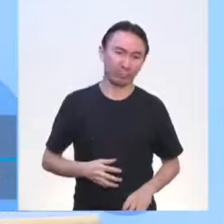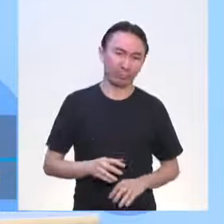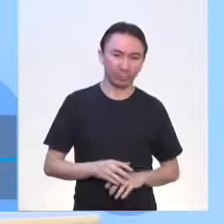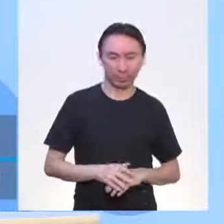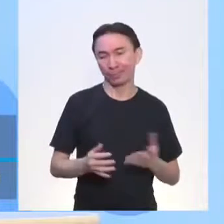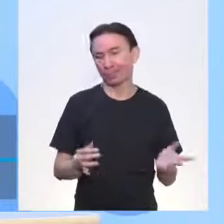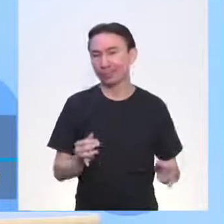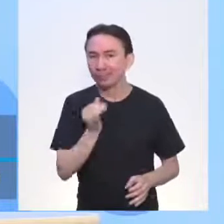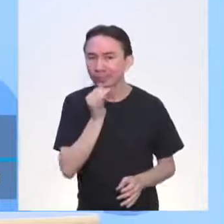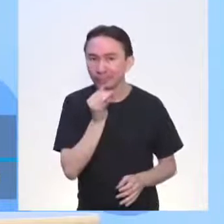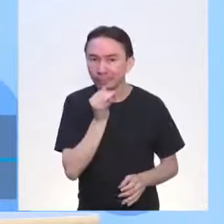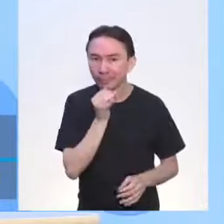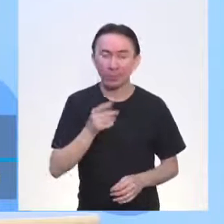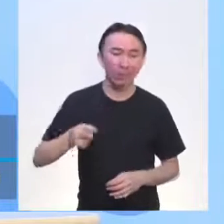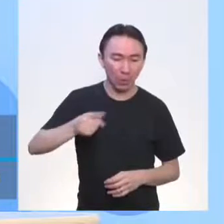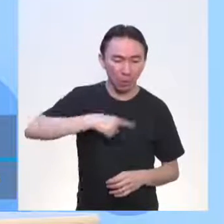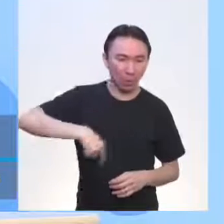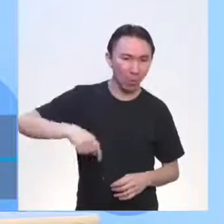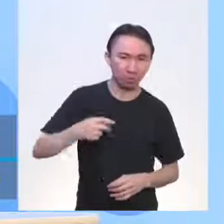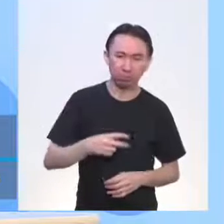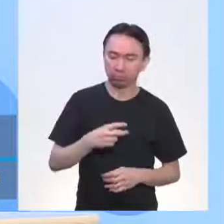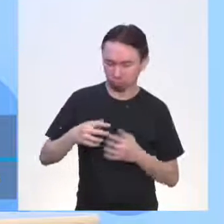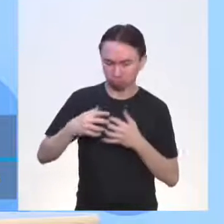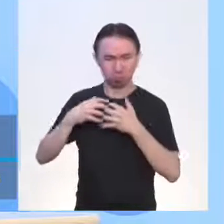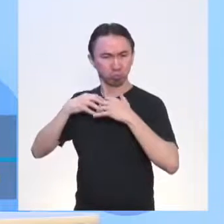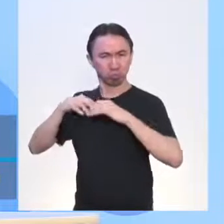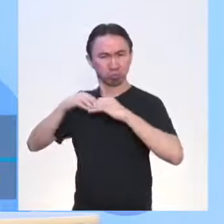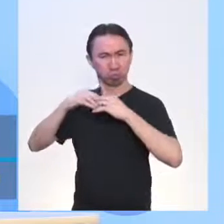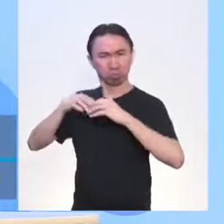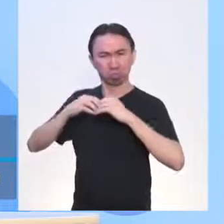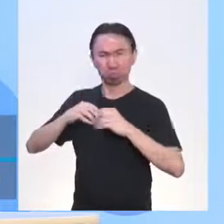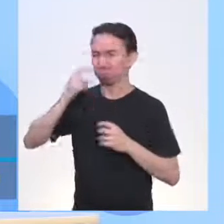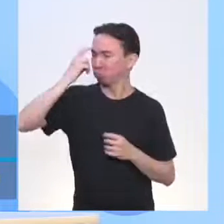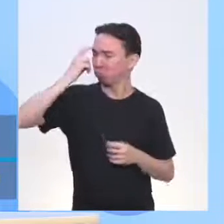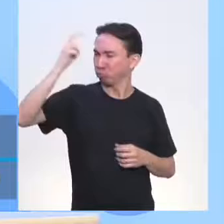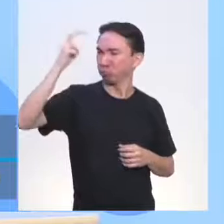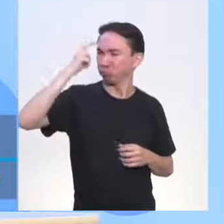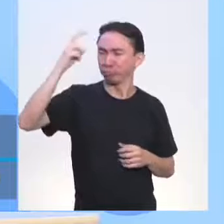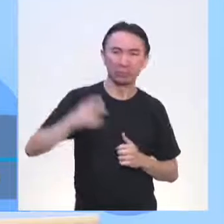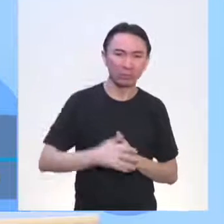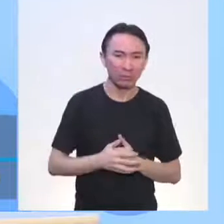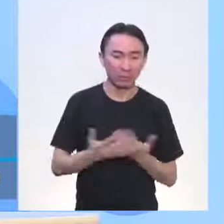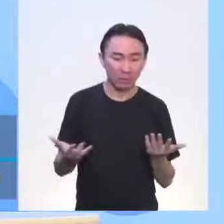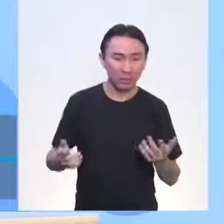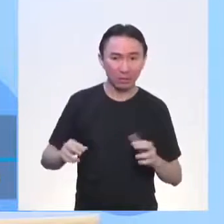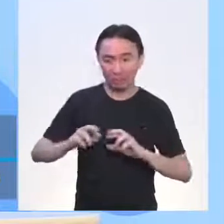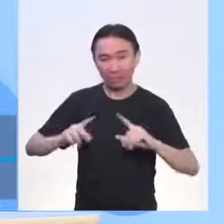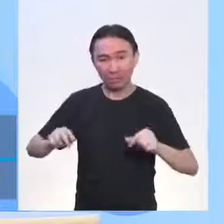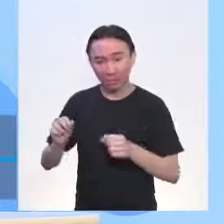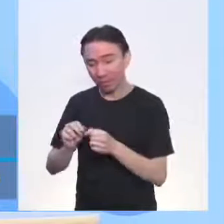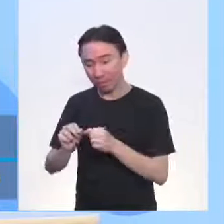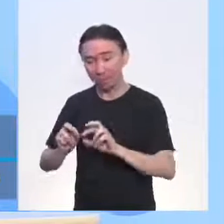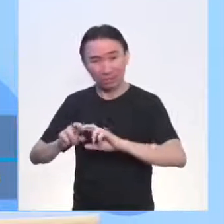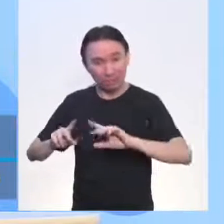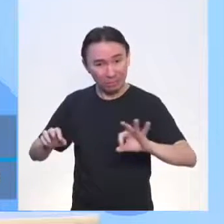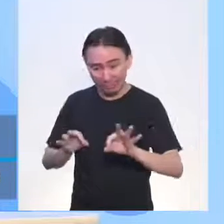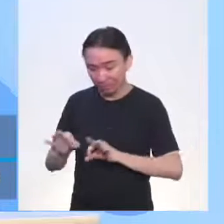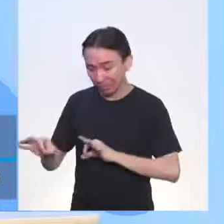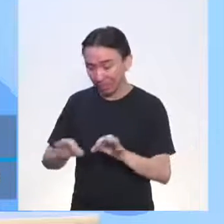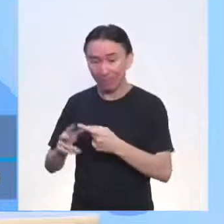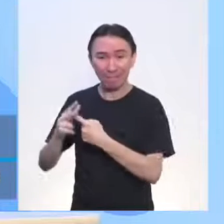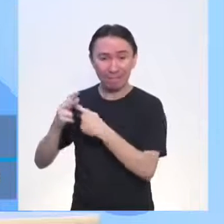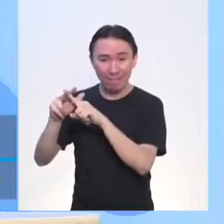seres intelectuais tão superiores, né, e produzimos tantas ferramentas, infelizmente hoje muitas dessas ferramentas